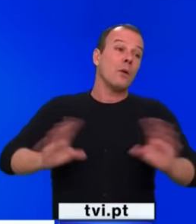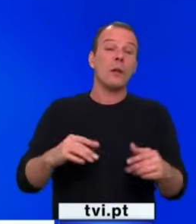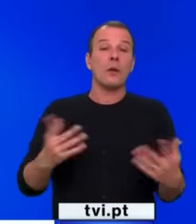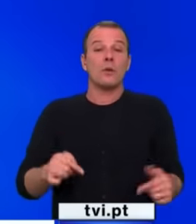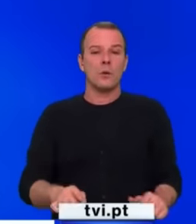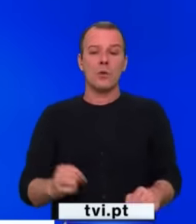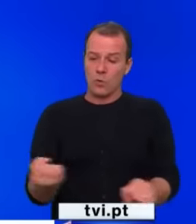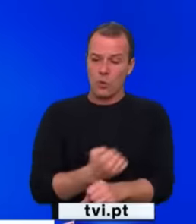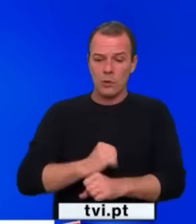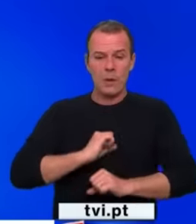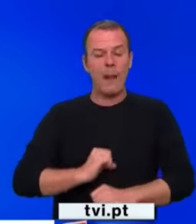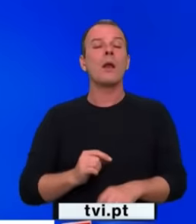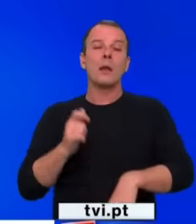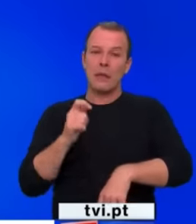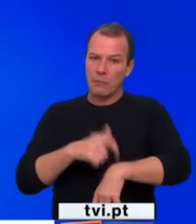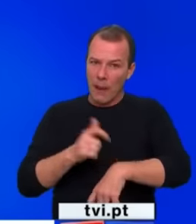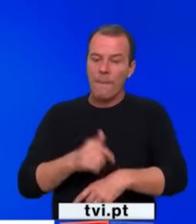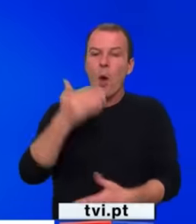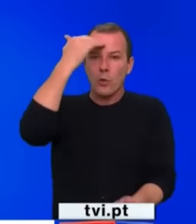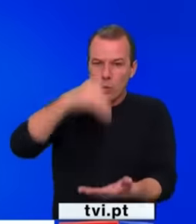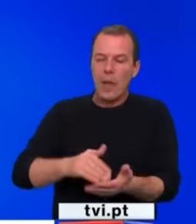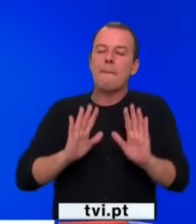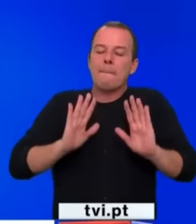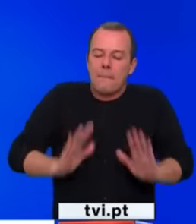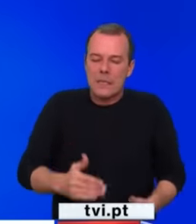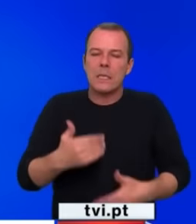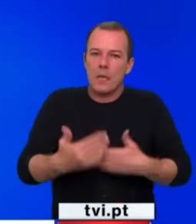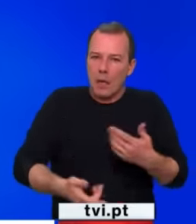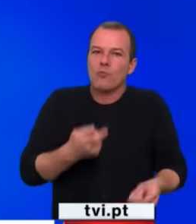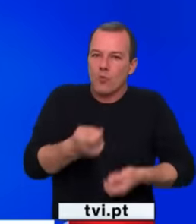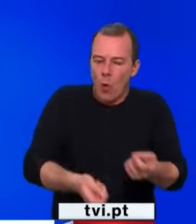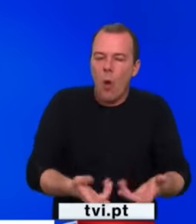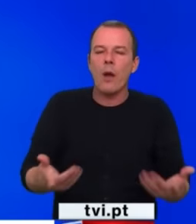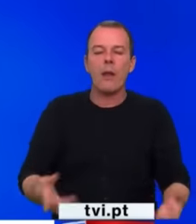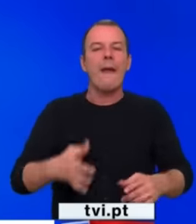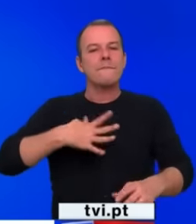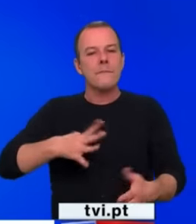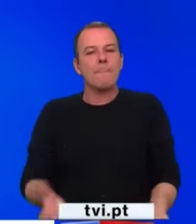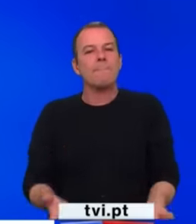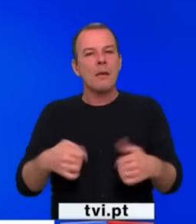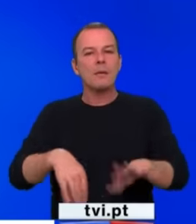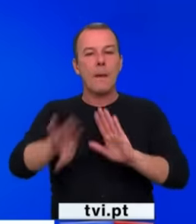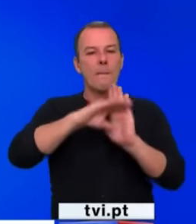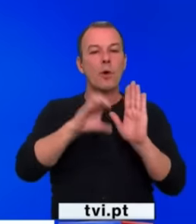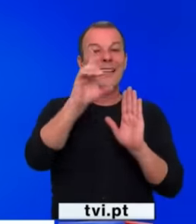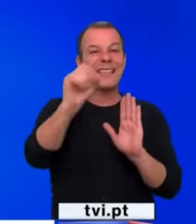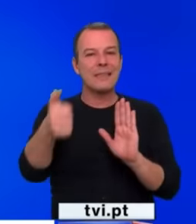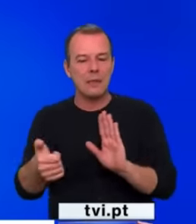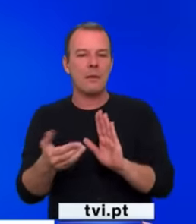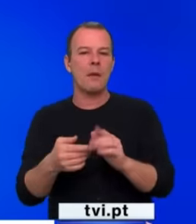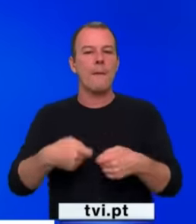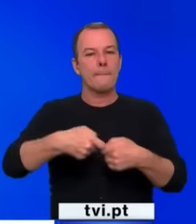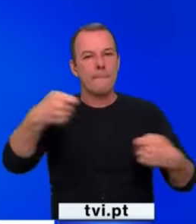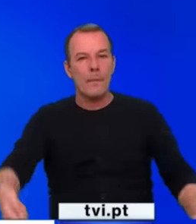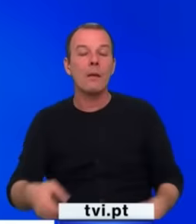que demora a produzir resultados, mas já está a produzir resultados, nós queremos alargar o Porta 65, retirar o teto às rendas para que